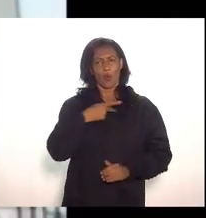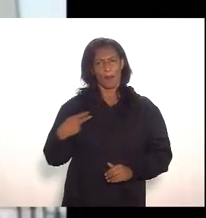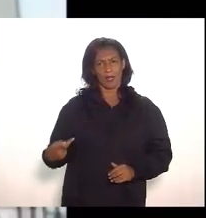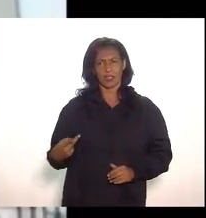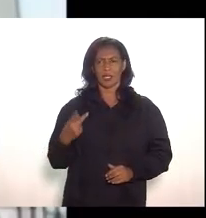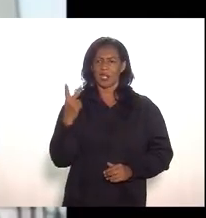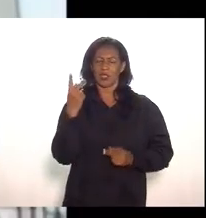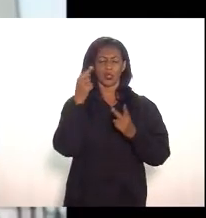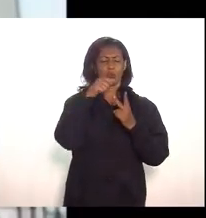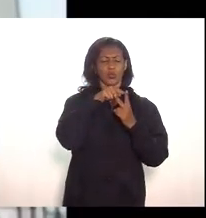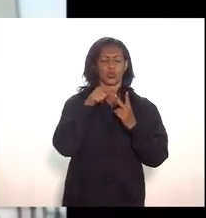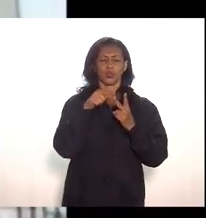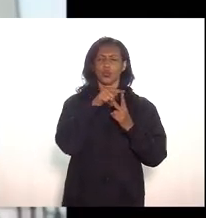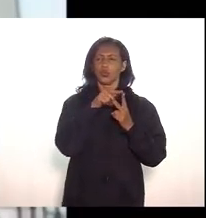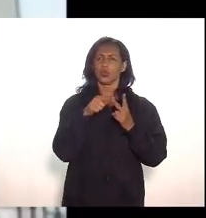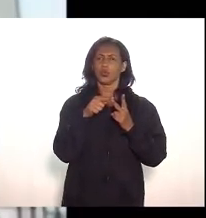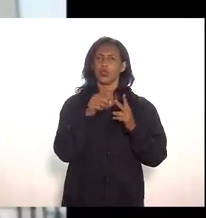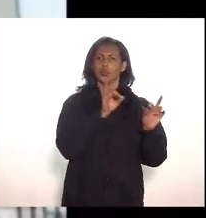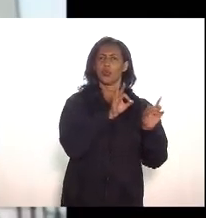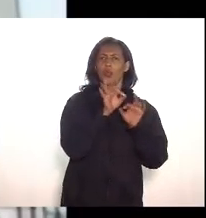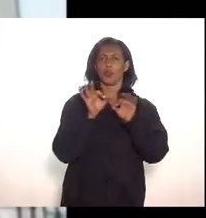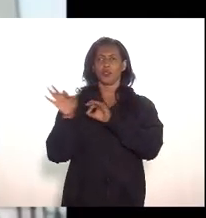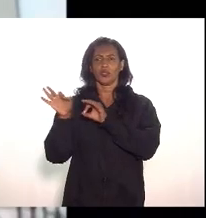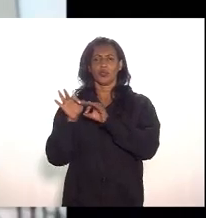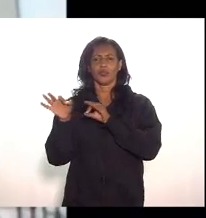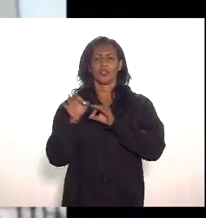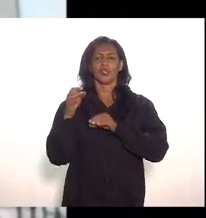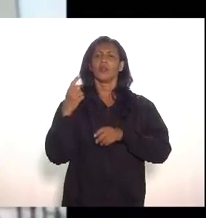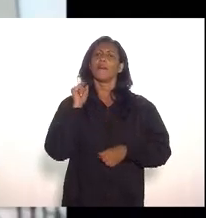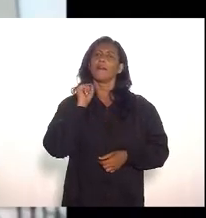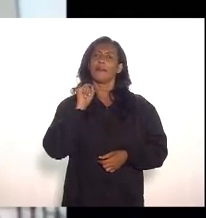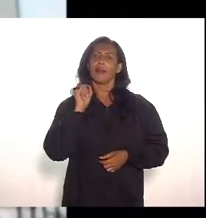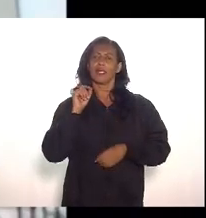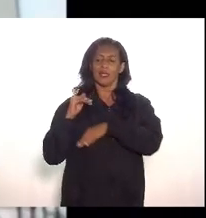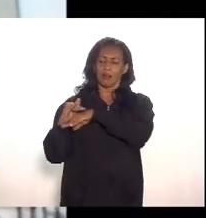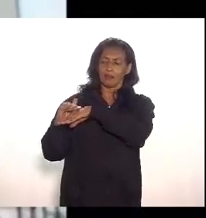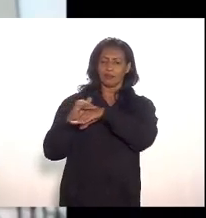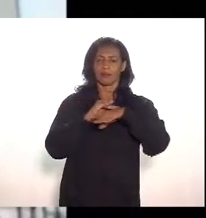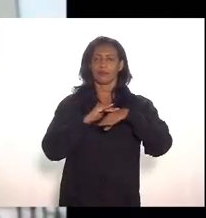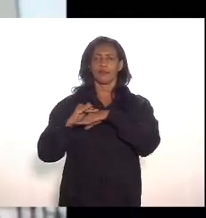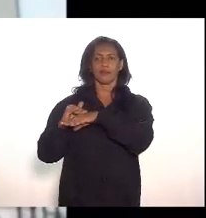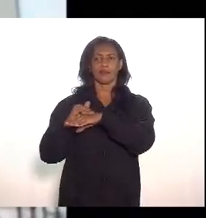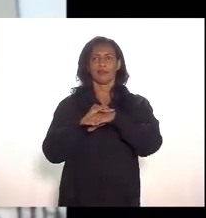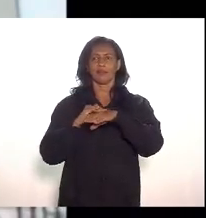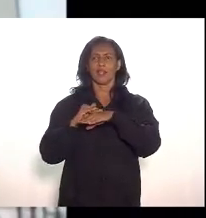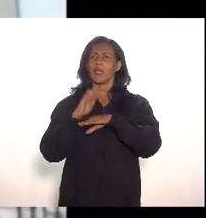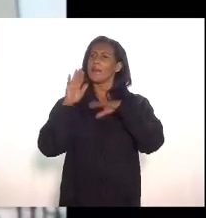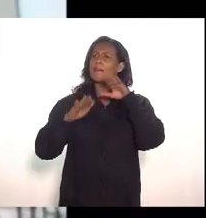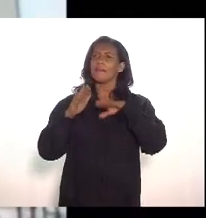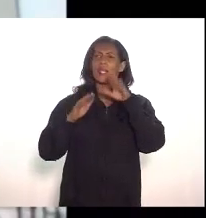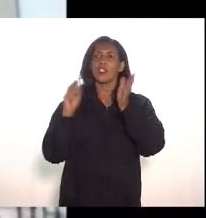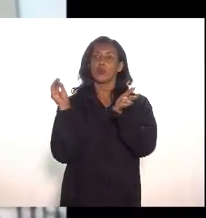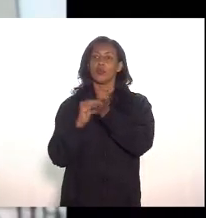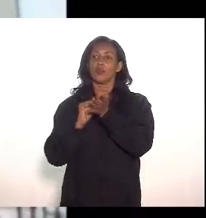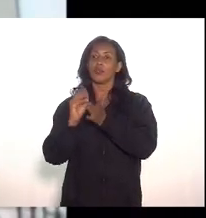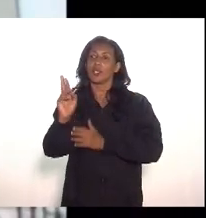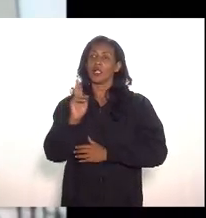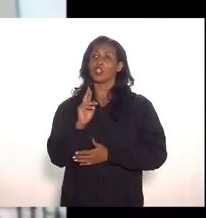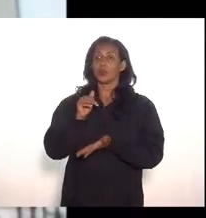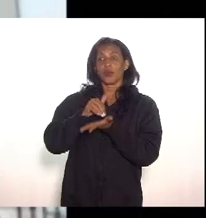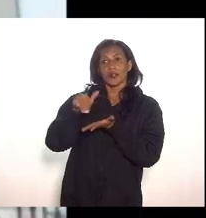posições, trouxe o projeto para entrar em discussão na semana passada, mesmo sem o retorno das secretarias. Isso não foi um acordo, isso